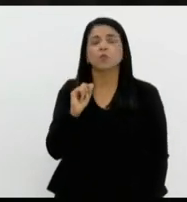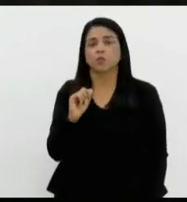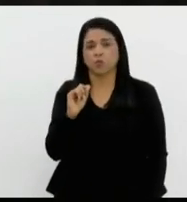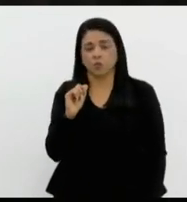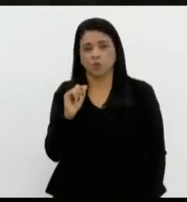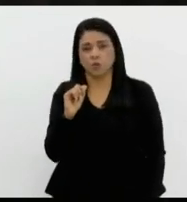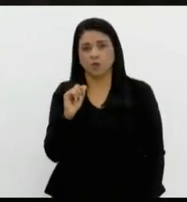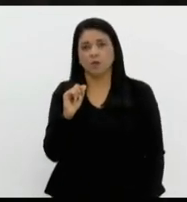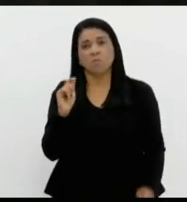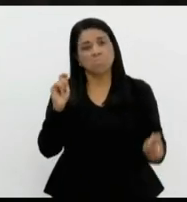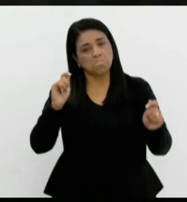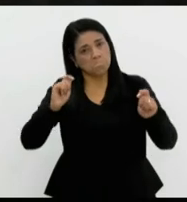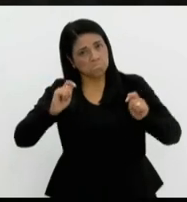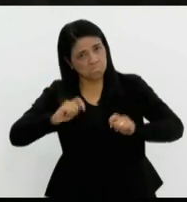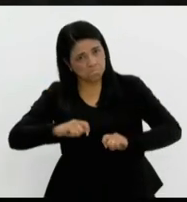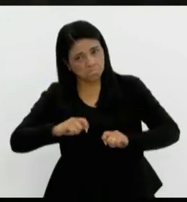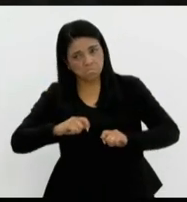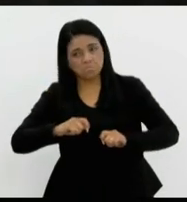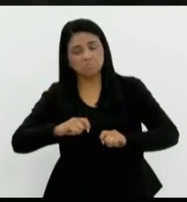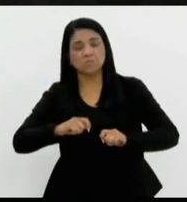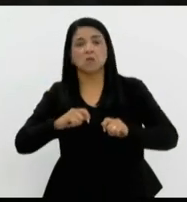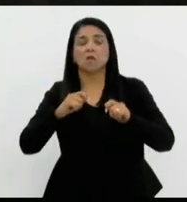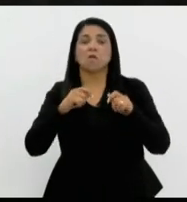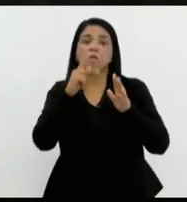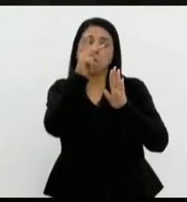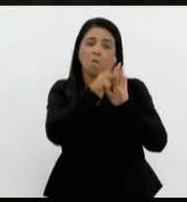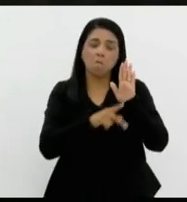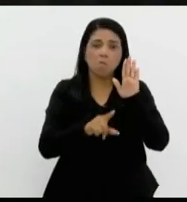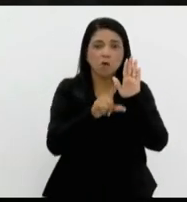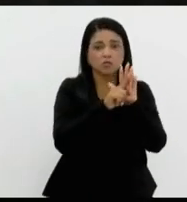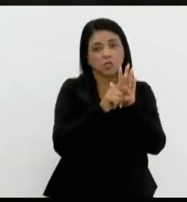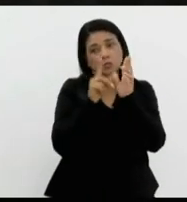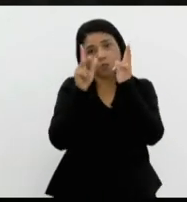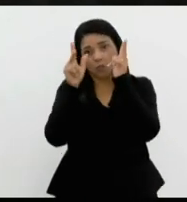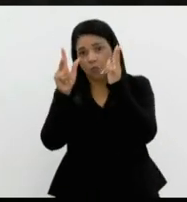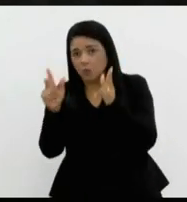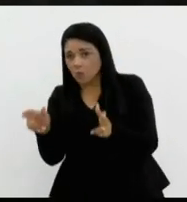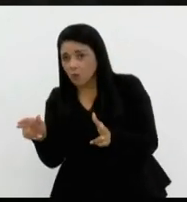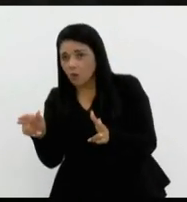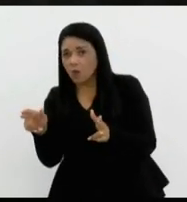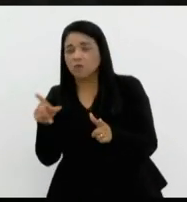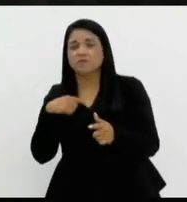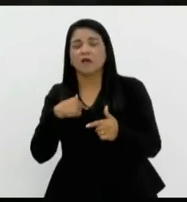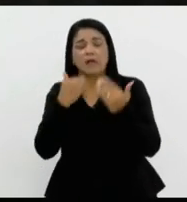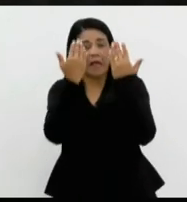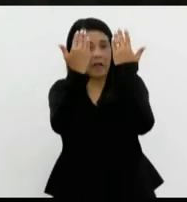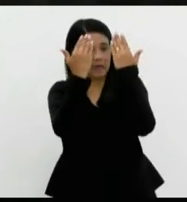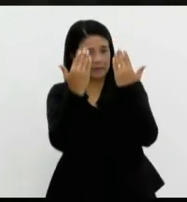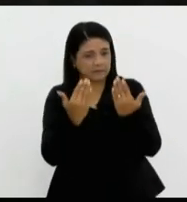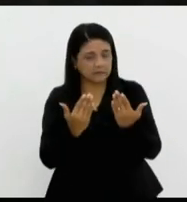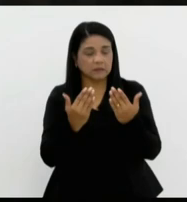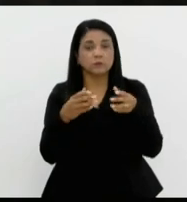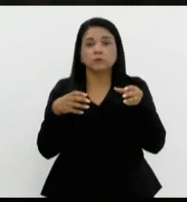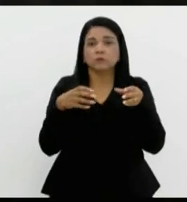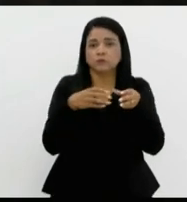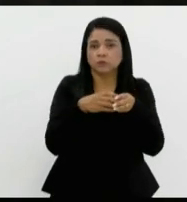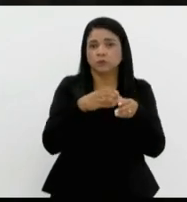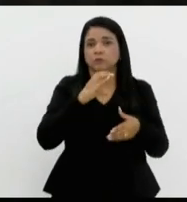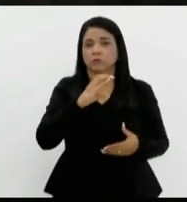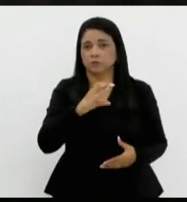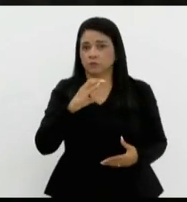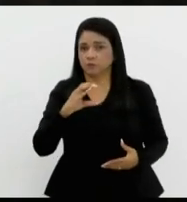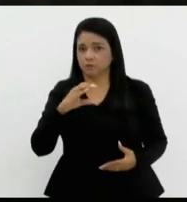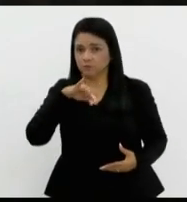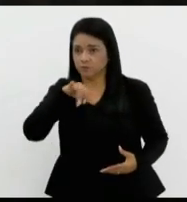ser também semelhante a um projeto de sua autoria. Isso vai ser analisado na CCJ, né,